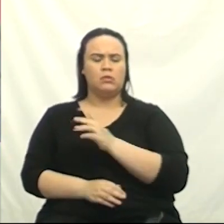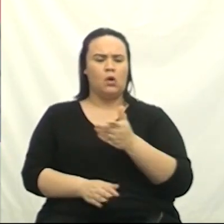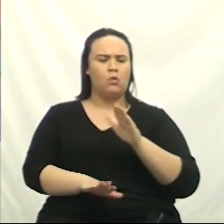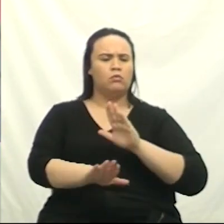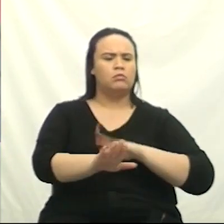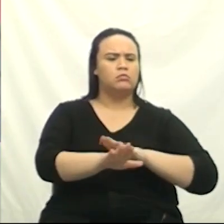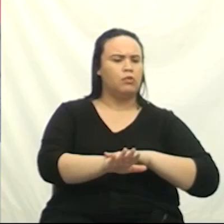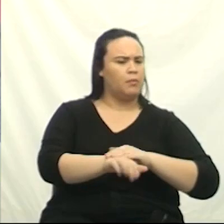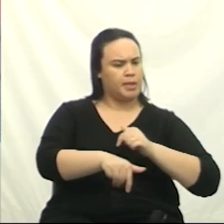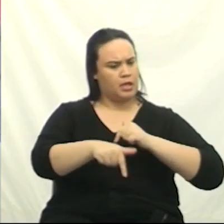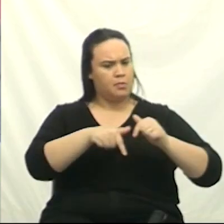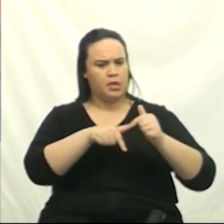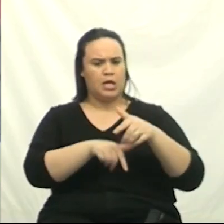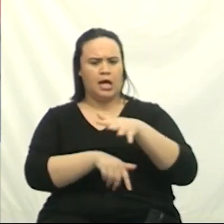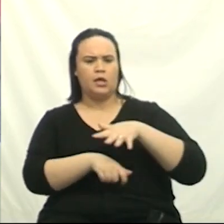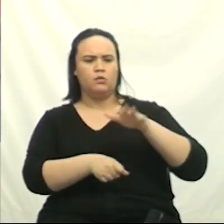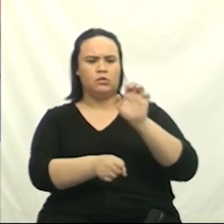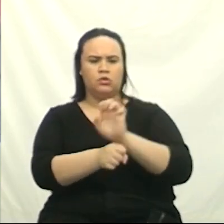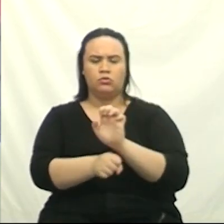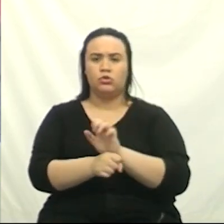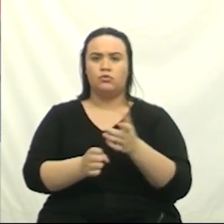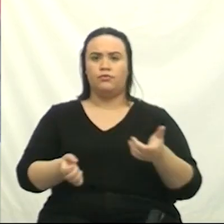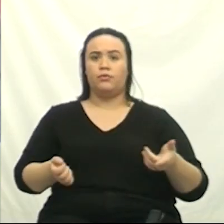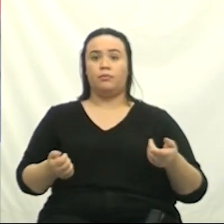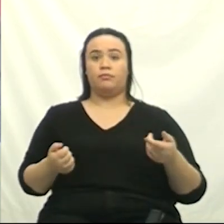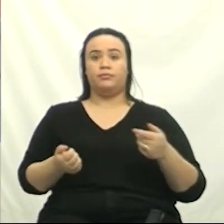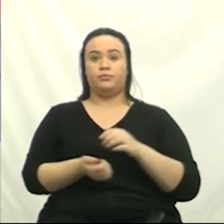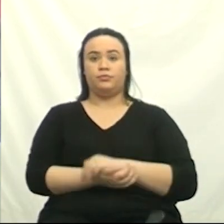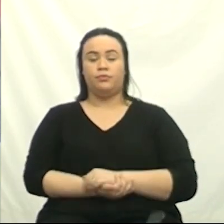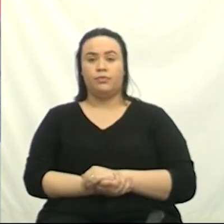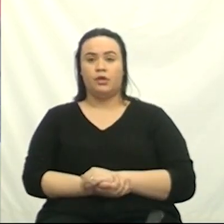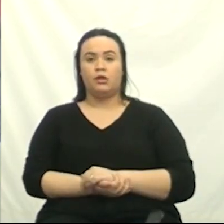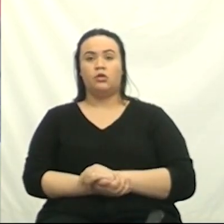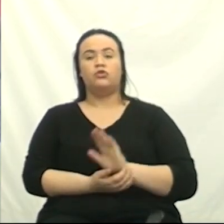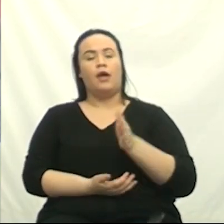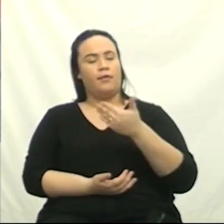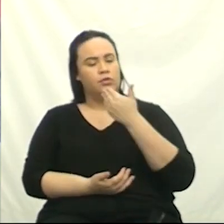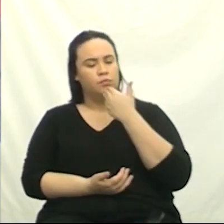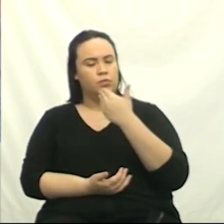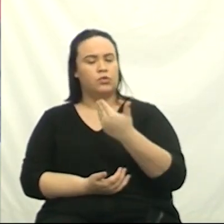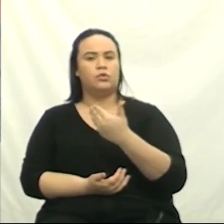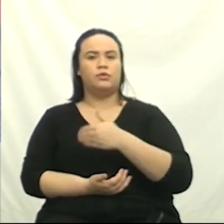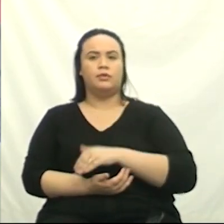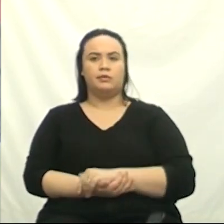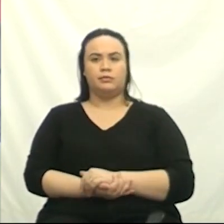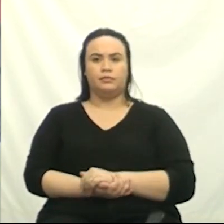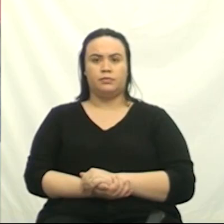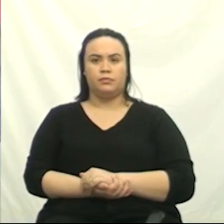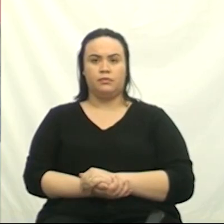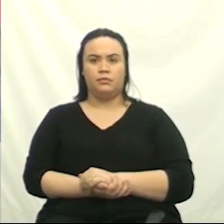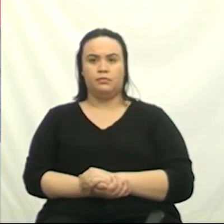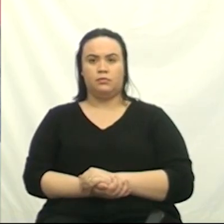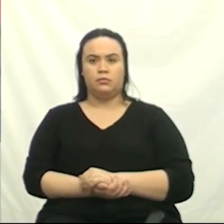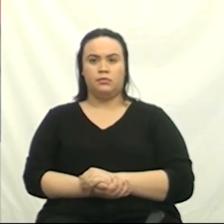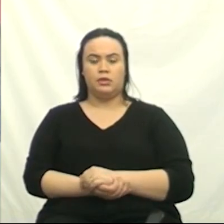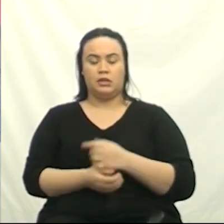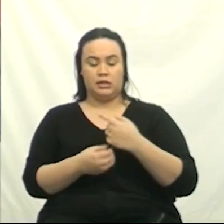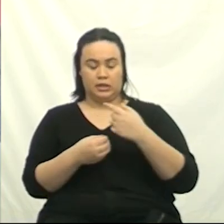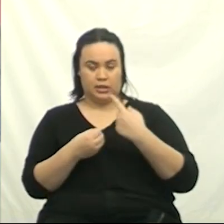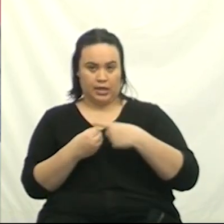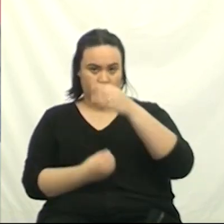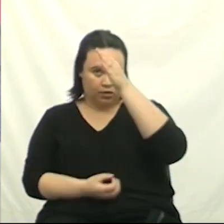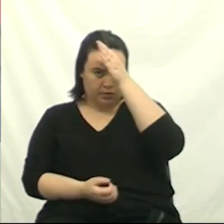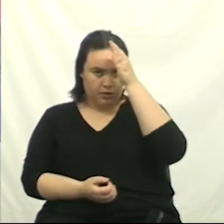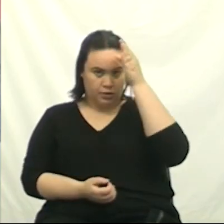cumprido pelo executivo né e existe já fiz um requerimento o município tem que verificar